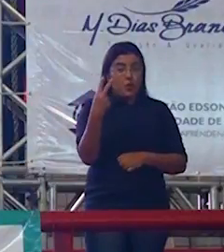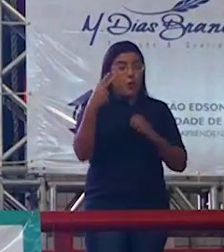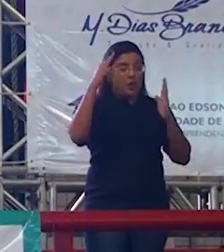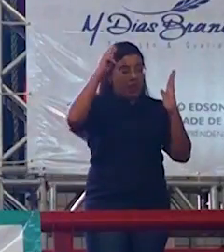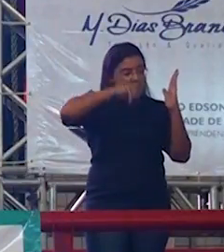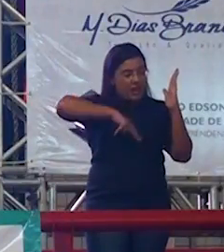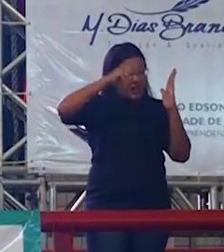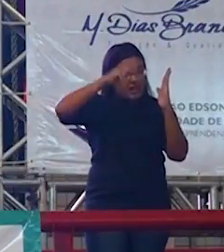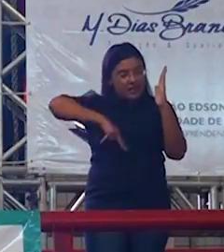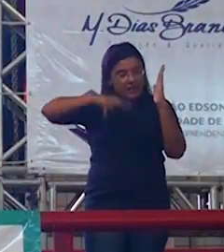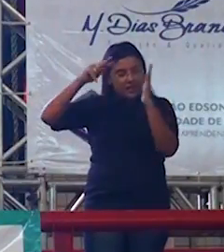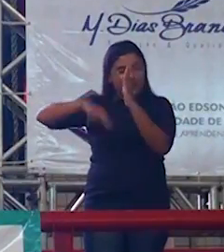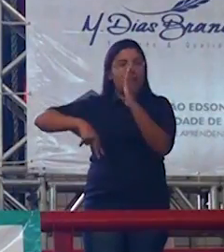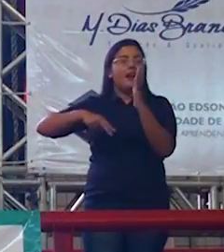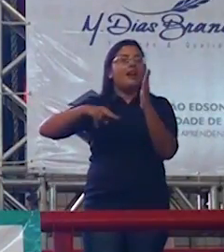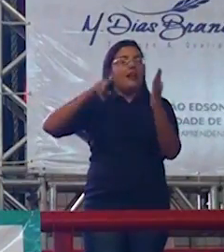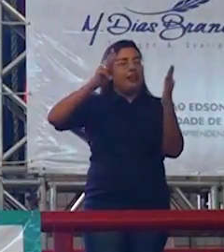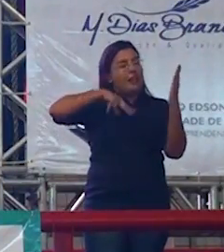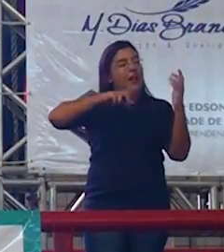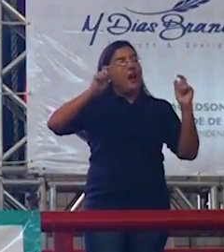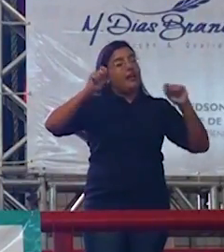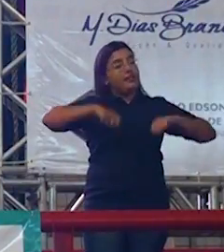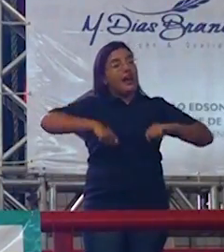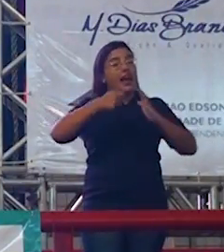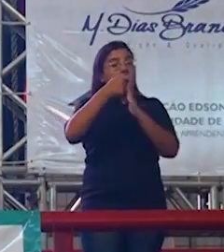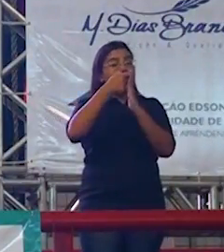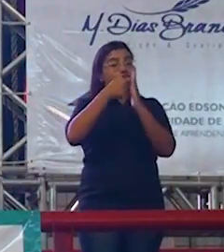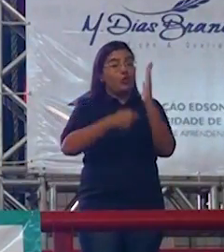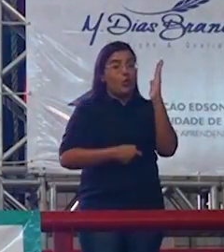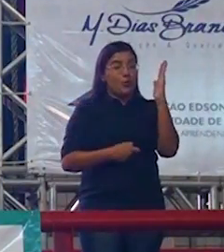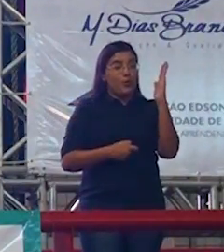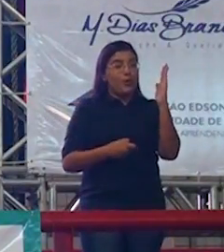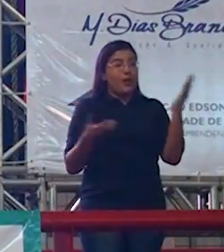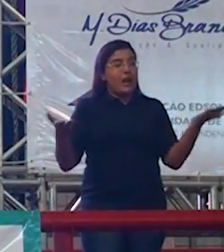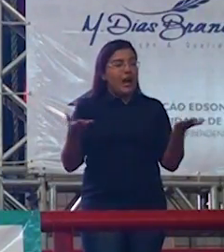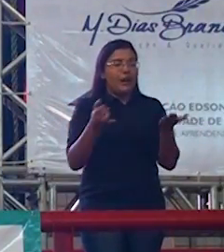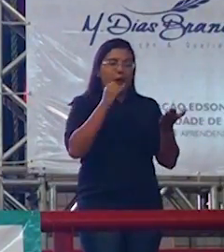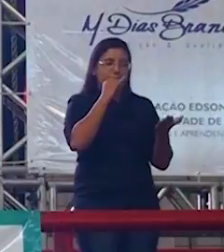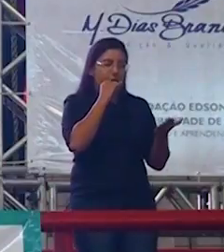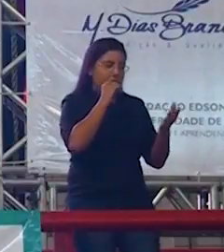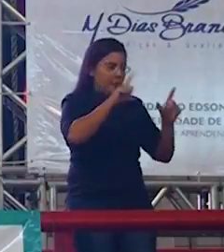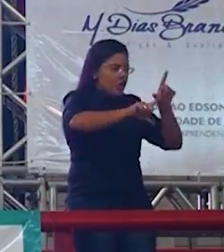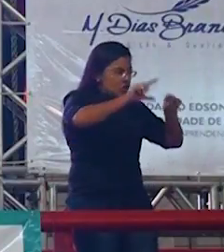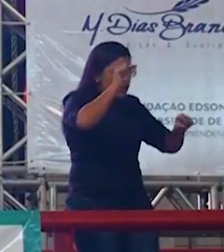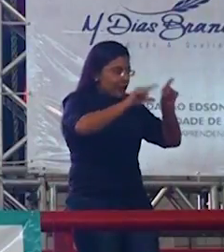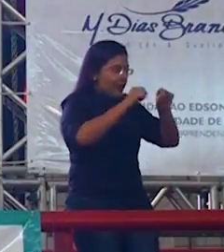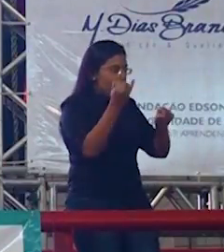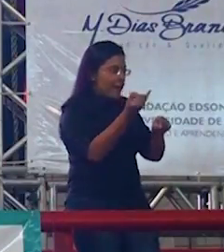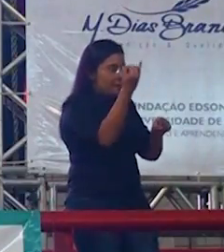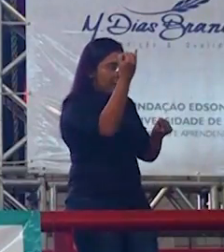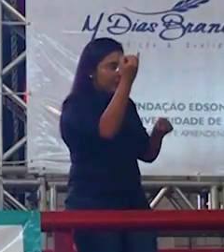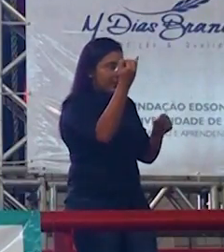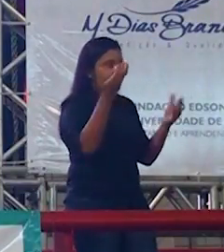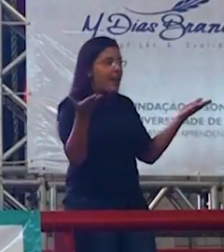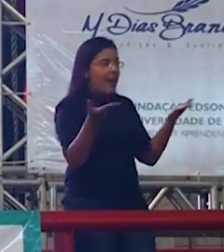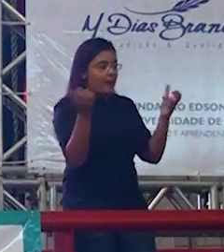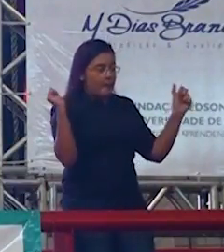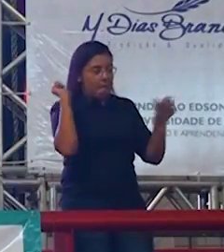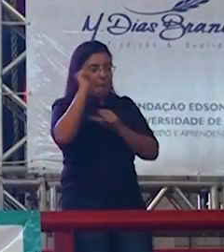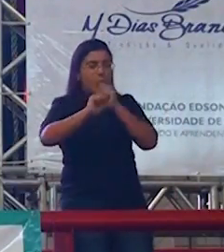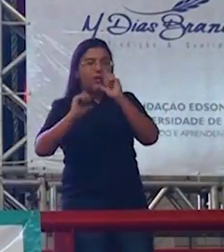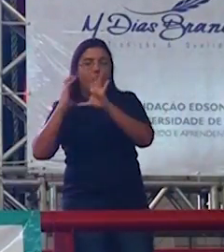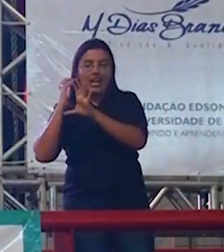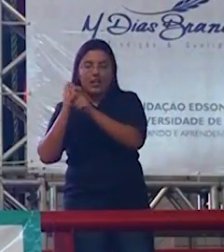leu grifando, você pode agora fazer um resumo por aquilo que você grifou, porque é o mais